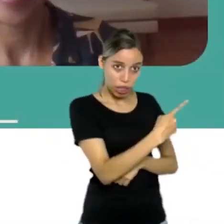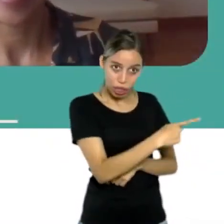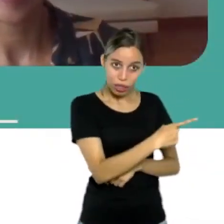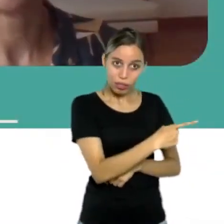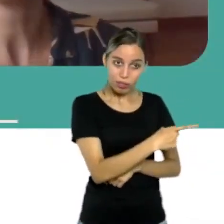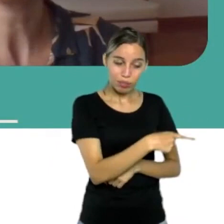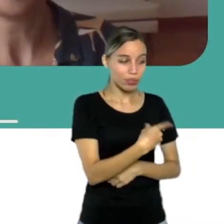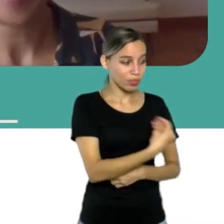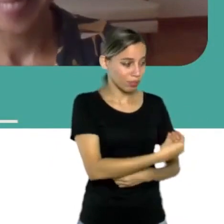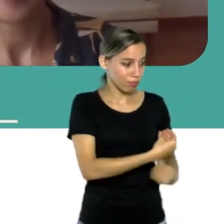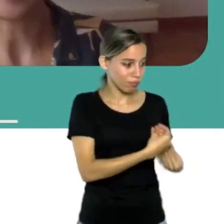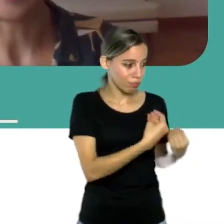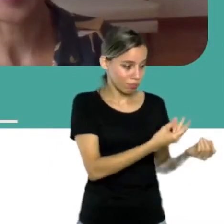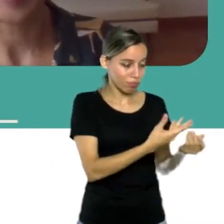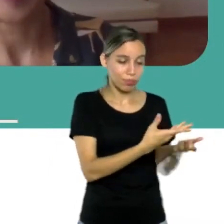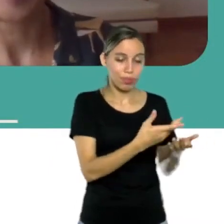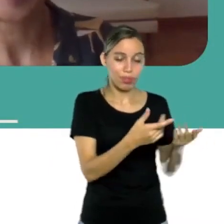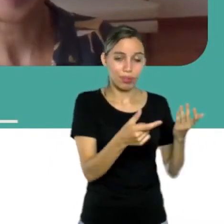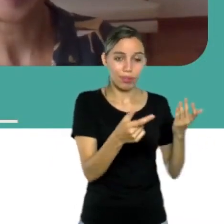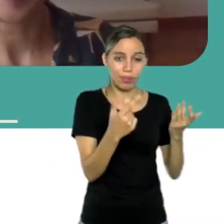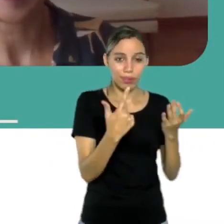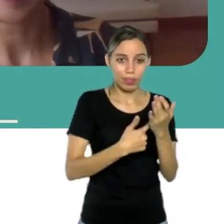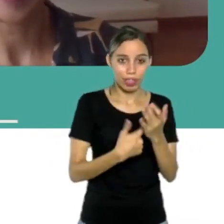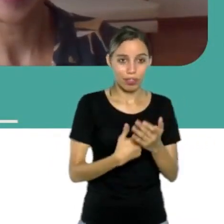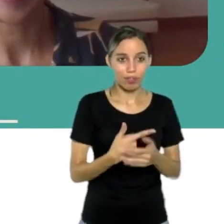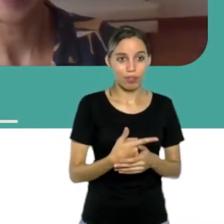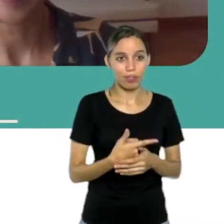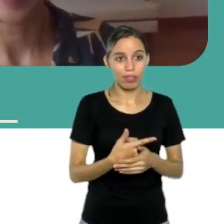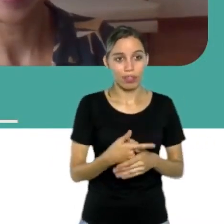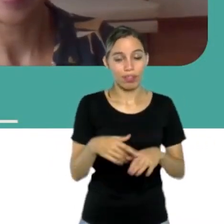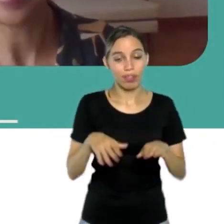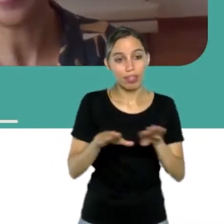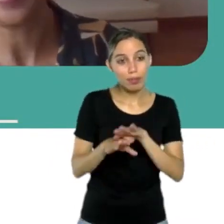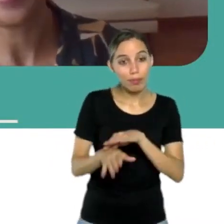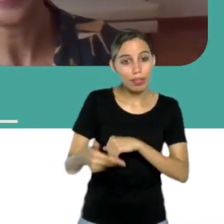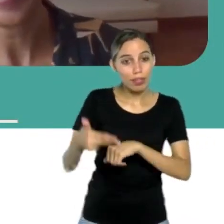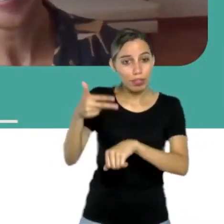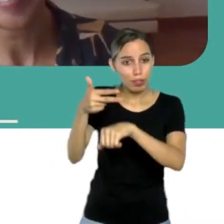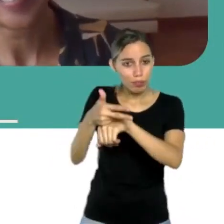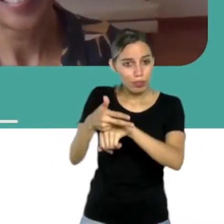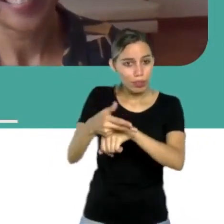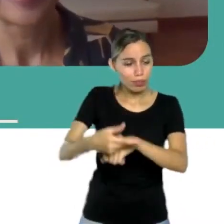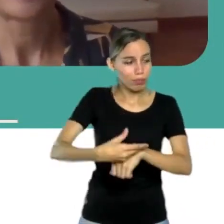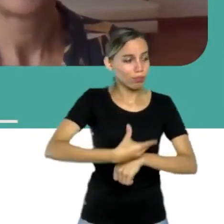o livro a eles também, né, Elisa? E aí eu dedico esse programa para vocês dois. Ah,